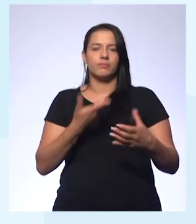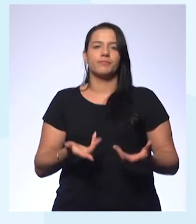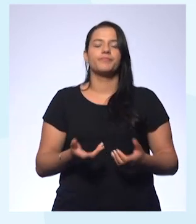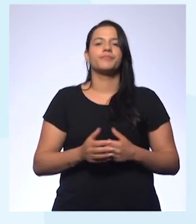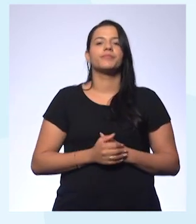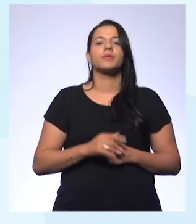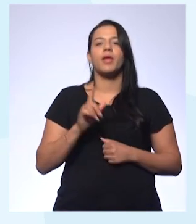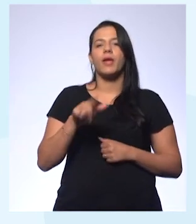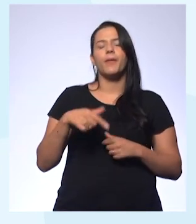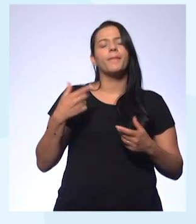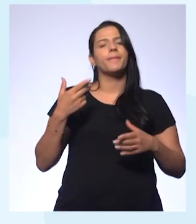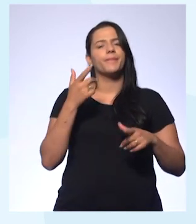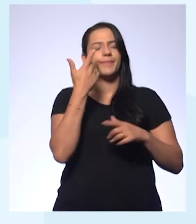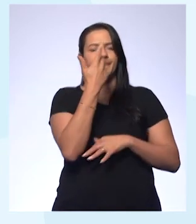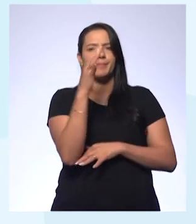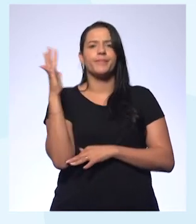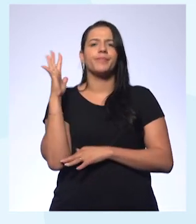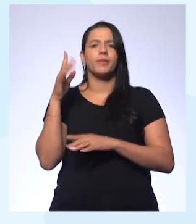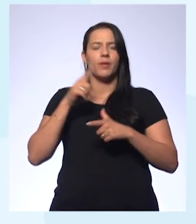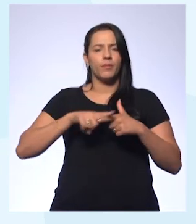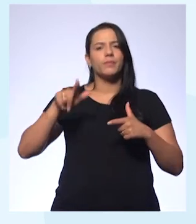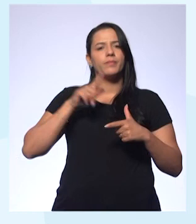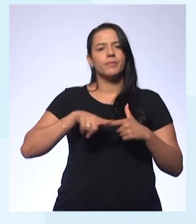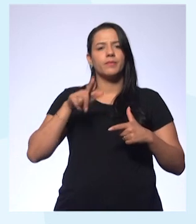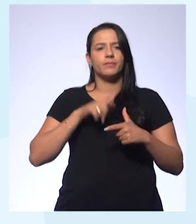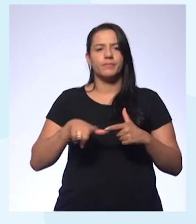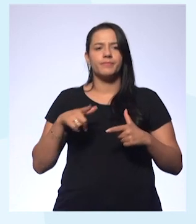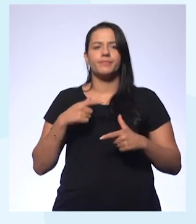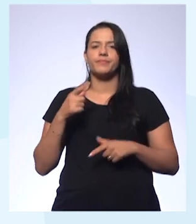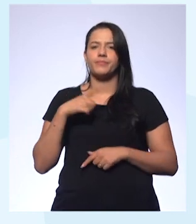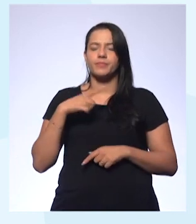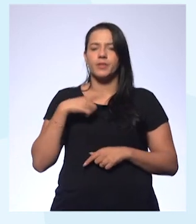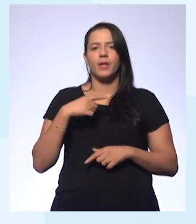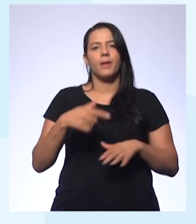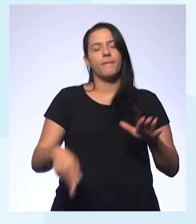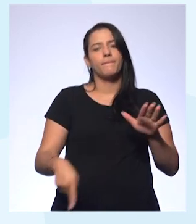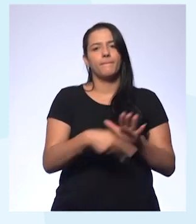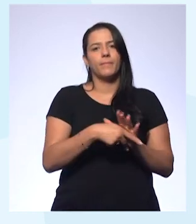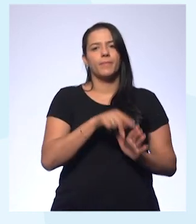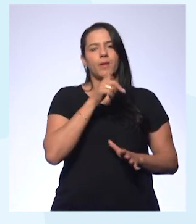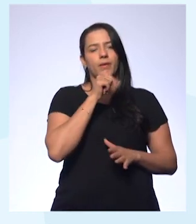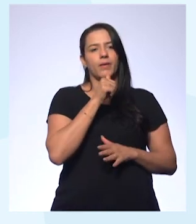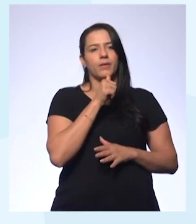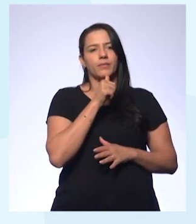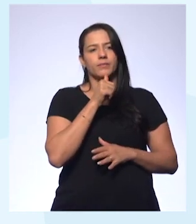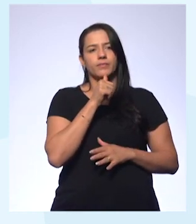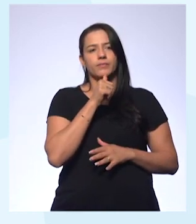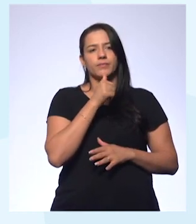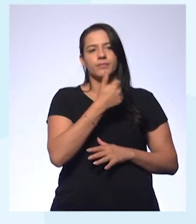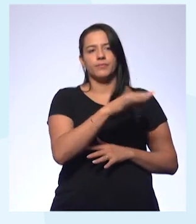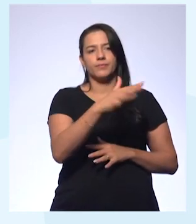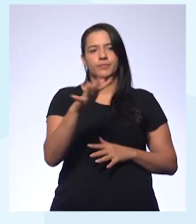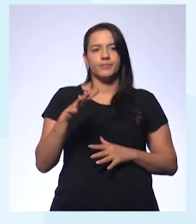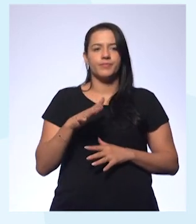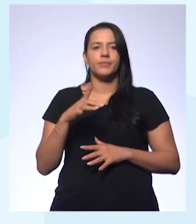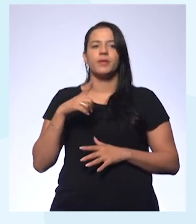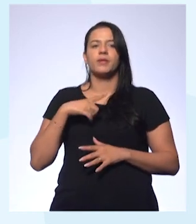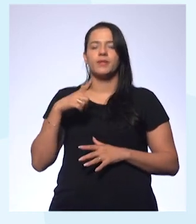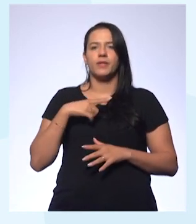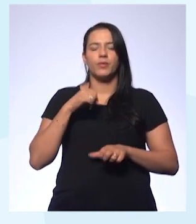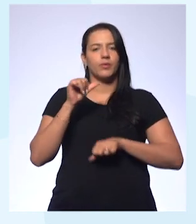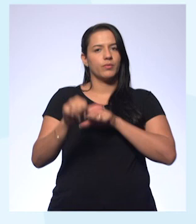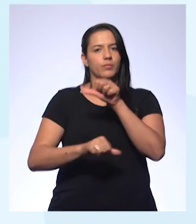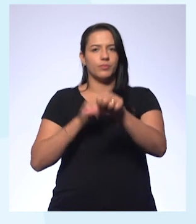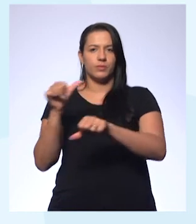ambiental. A dessalinização desta água do mar, né, da água do mar, perdão, é feita por meio da